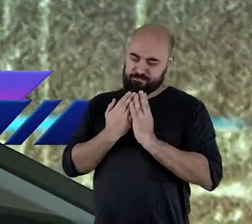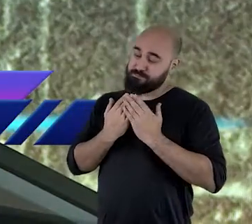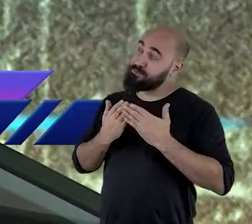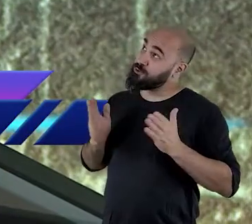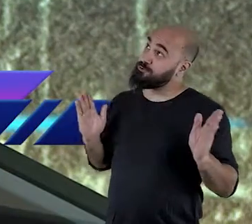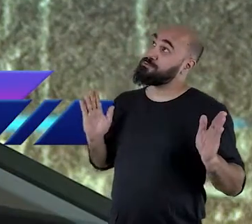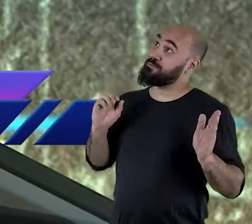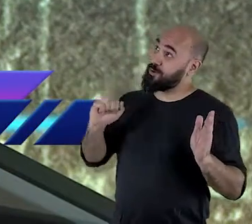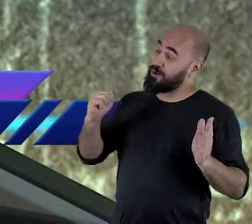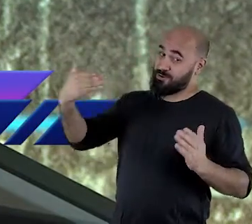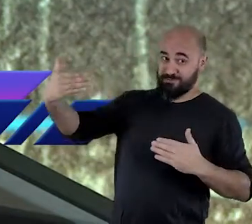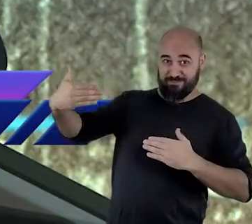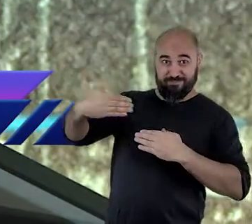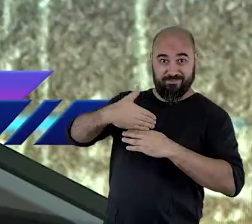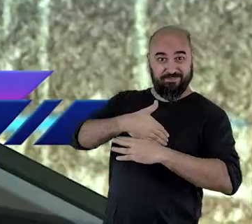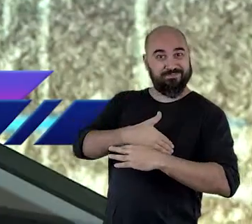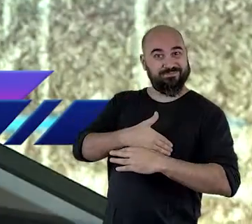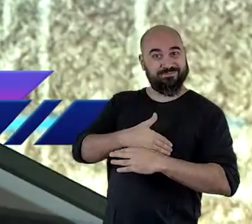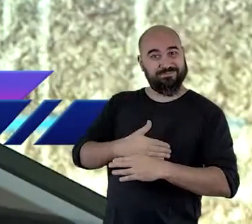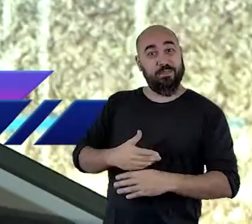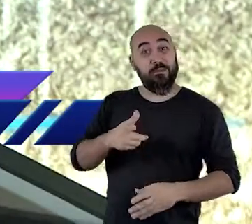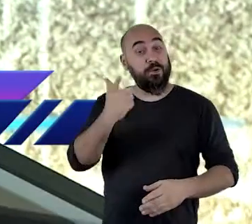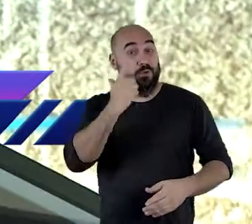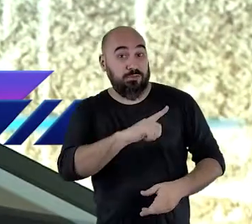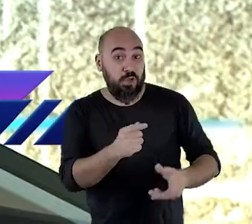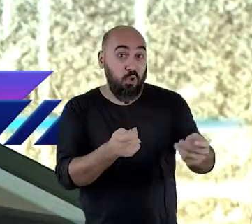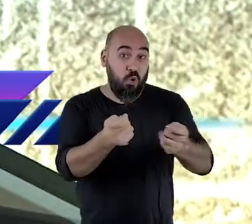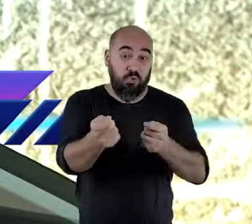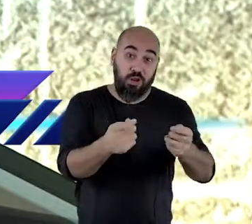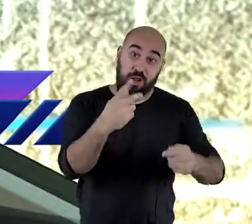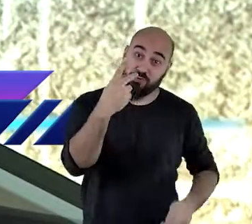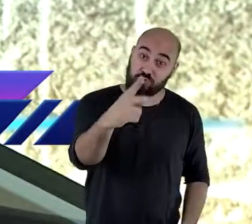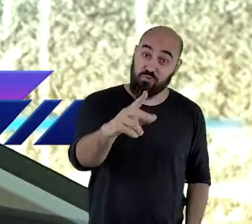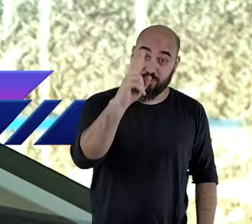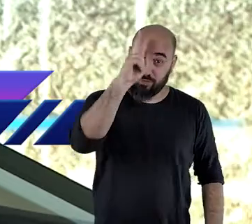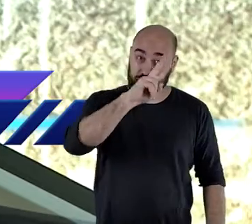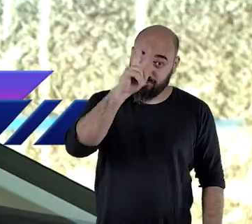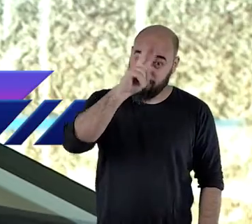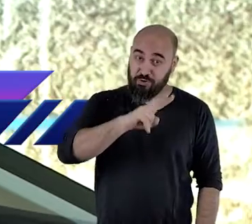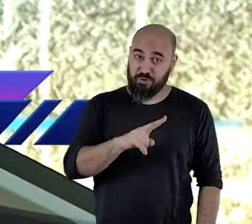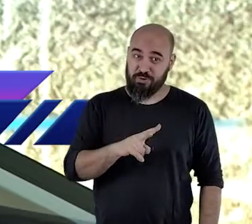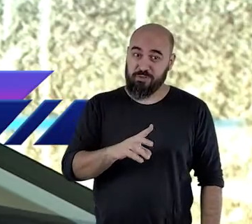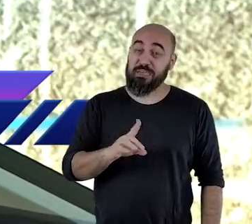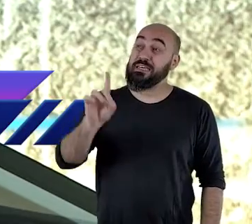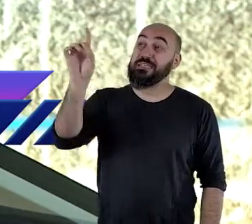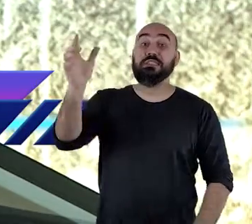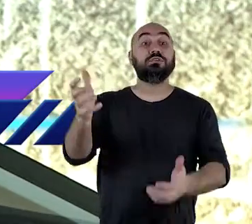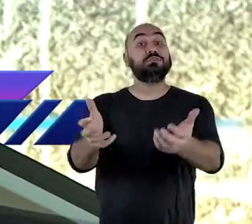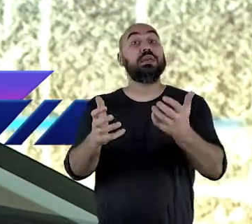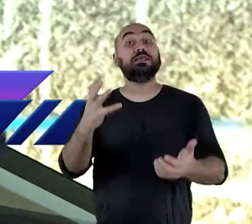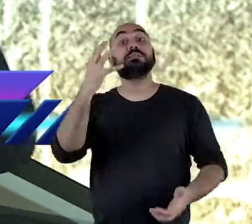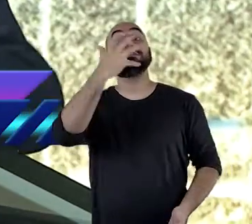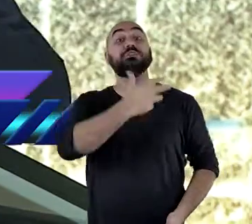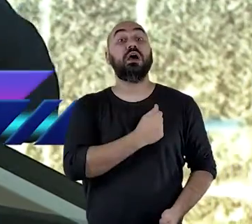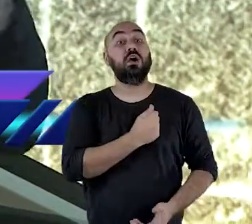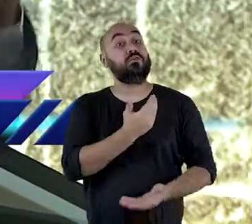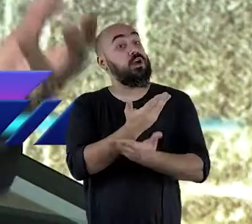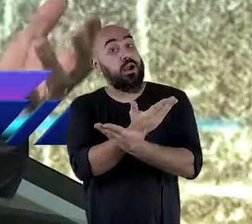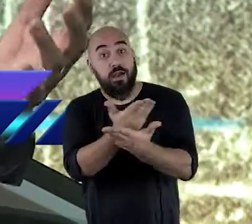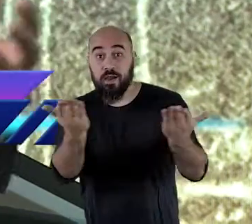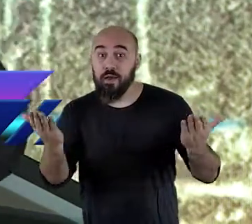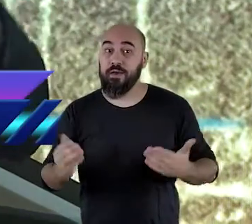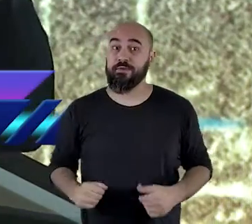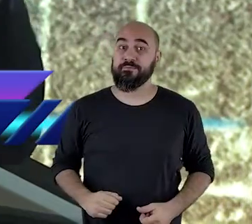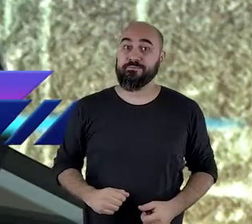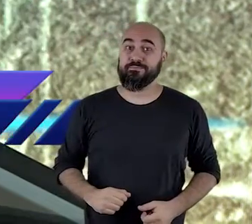e controle também toda a sua história. O que Deus mais quer é salvar os seres humanos. Esse é o desejo